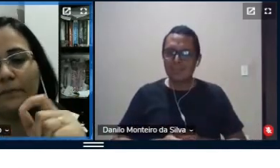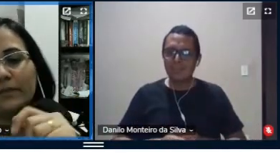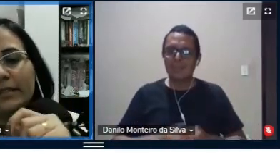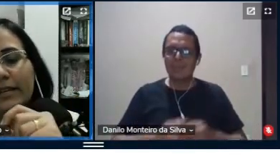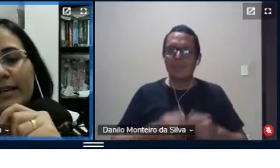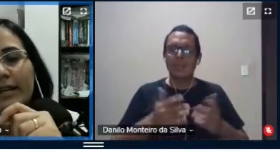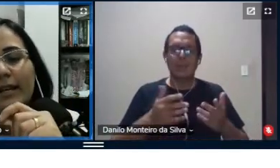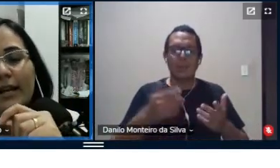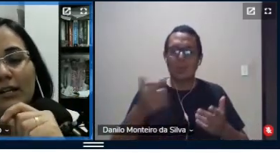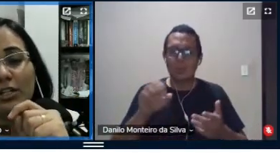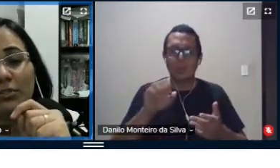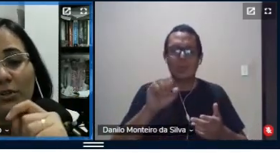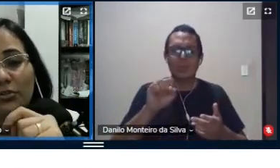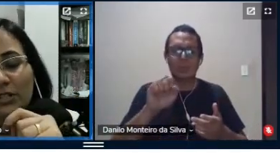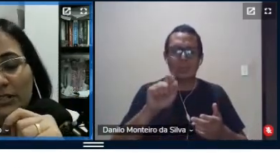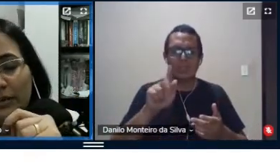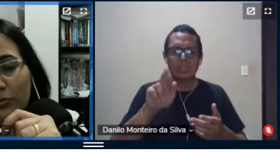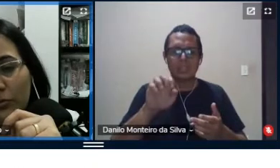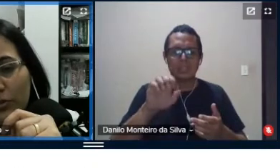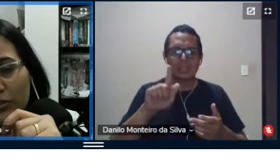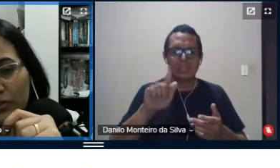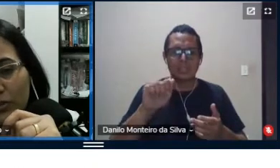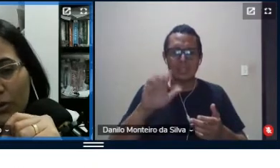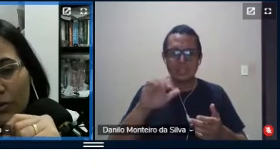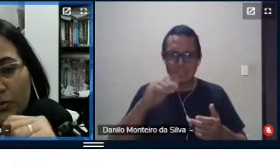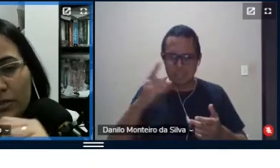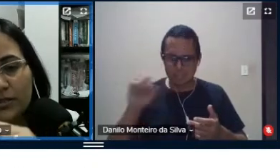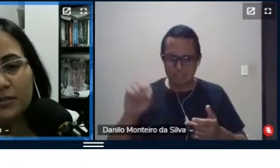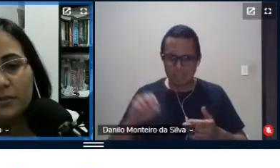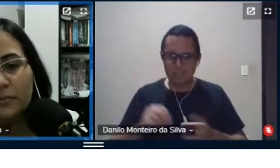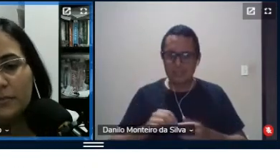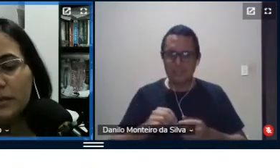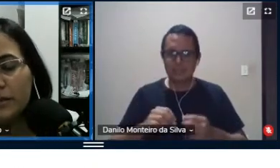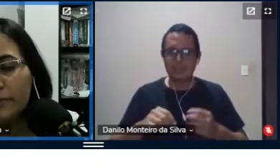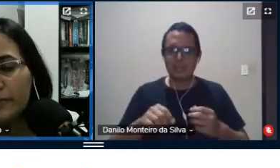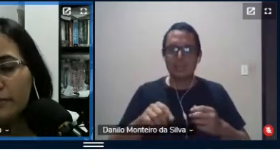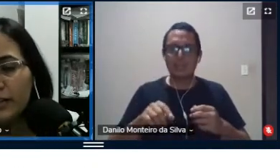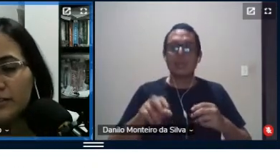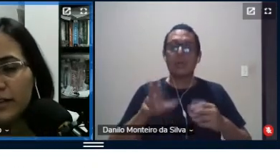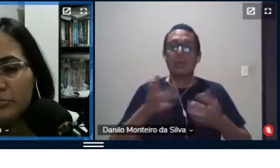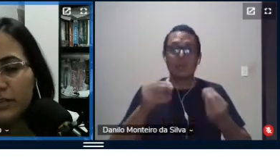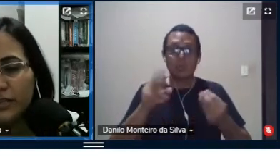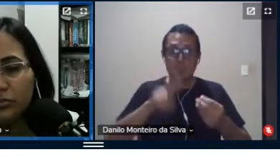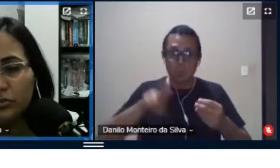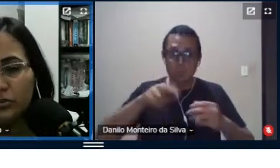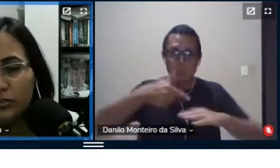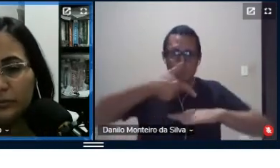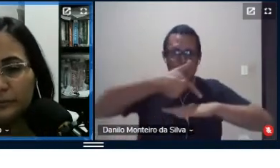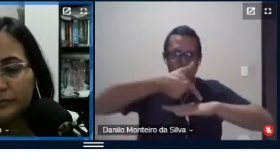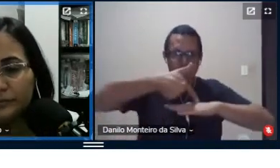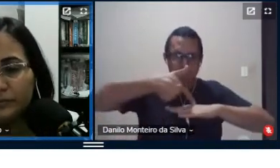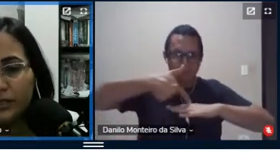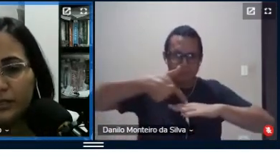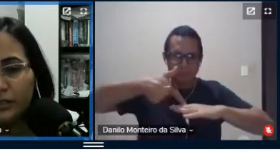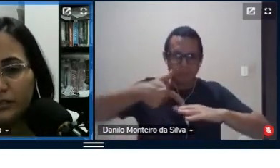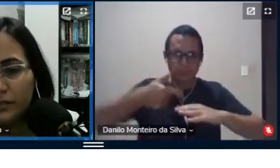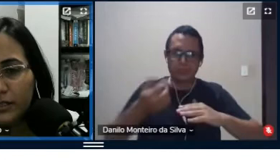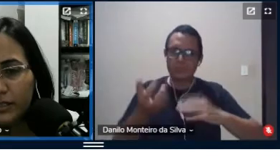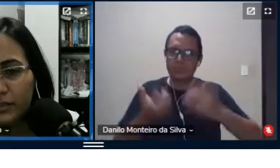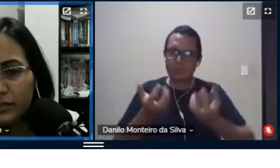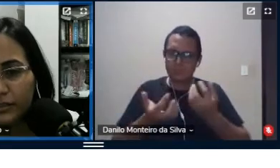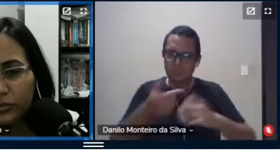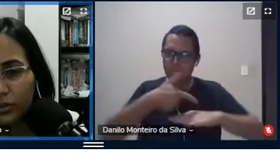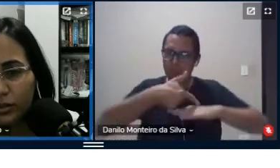segregação. A gente pode utilizar muito em soldas, tá? Tem várias aplicações aí.